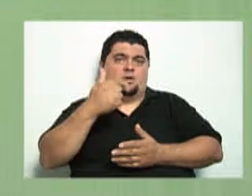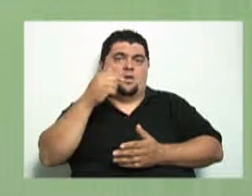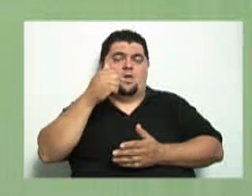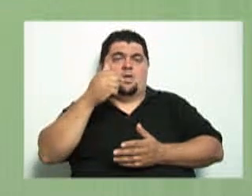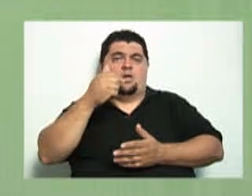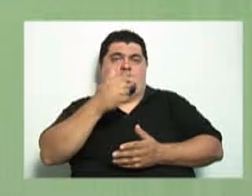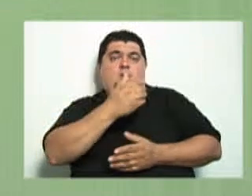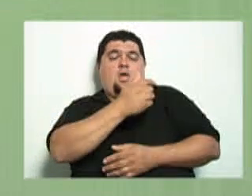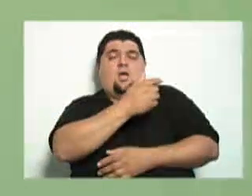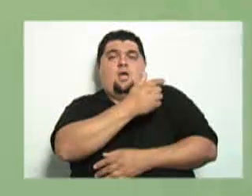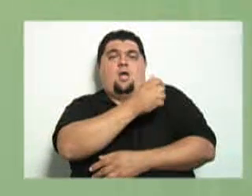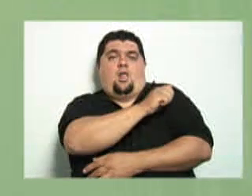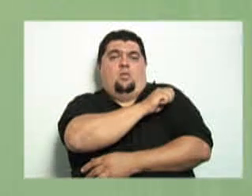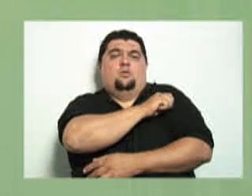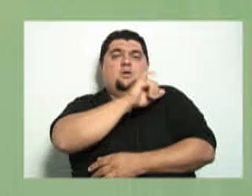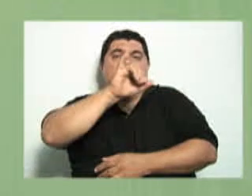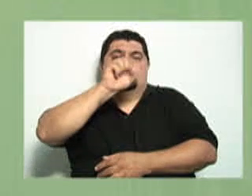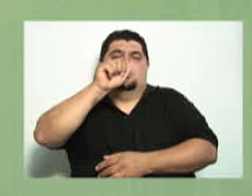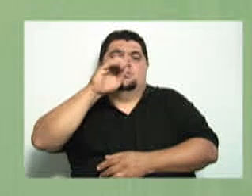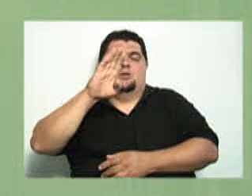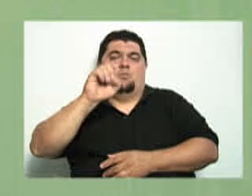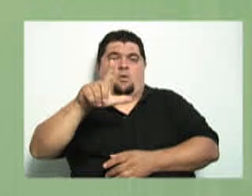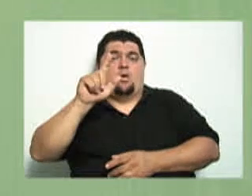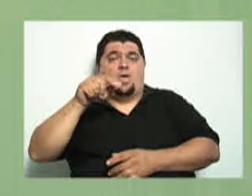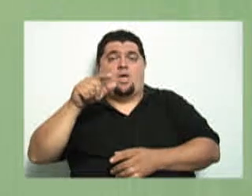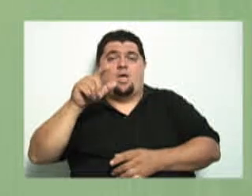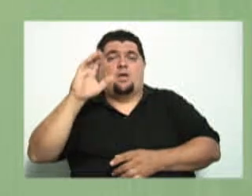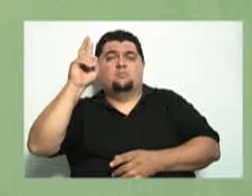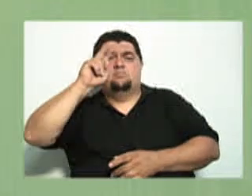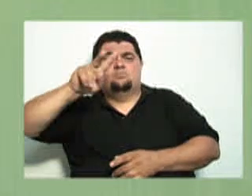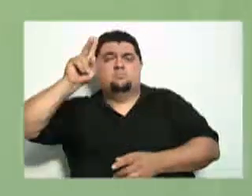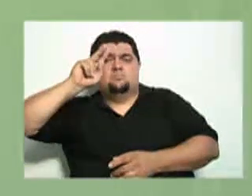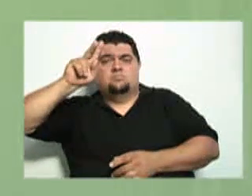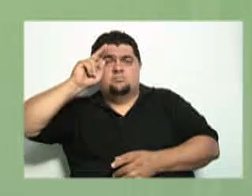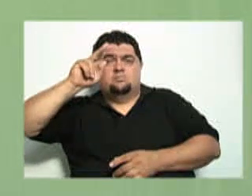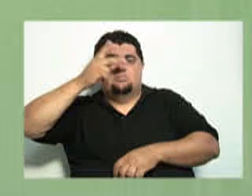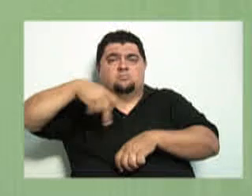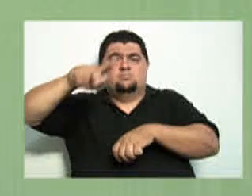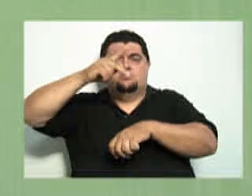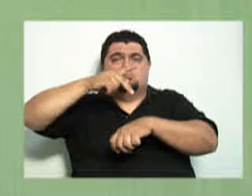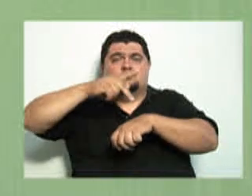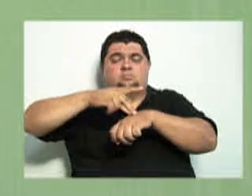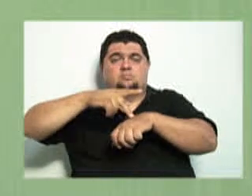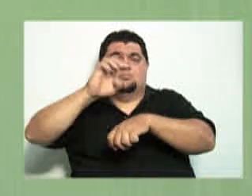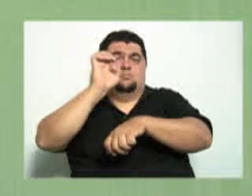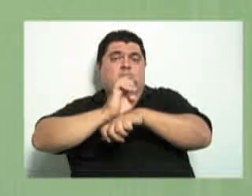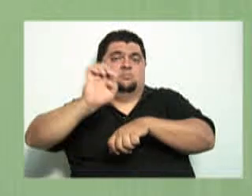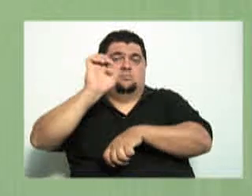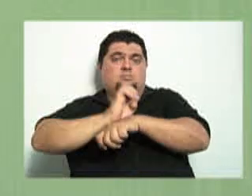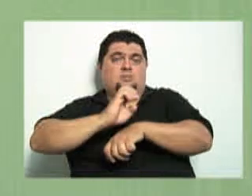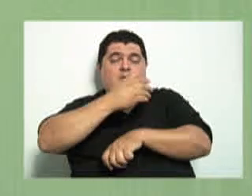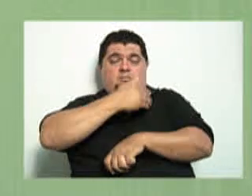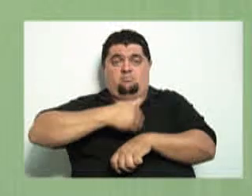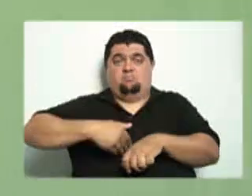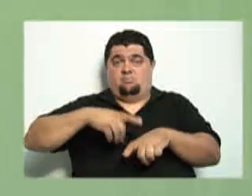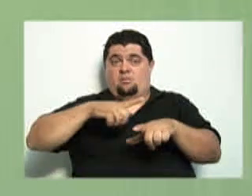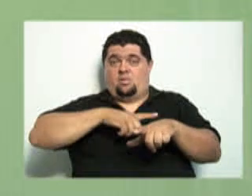Isabel, é basicamente um fenômeno histórico que possa ocorrer nos países lusófonos, estados onde ocorre a